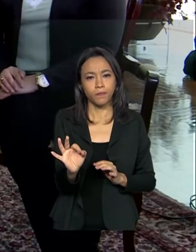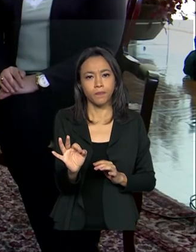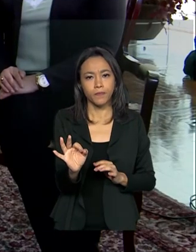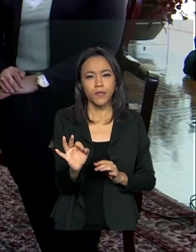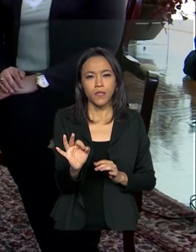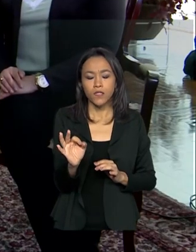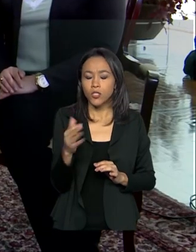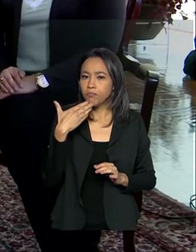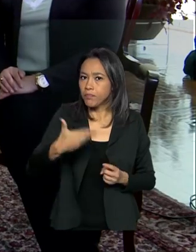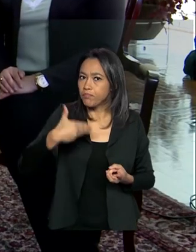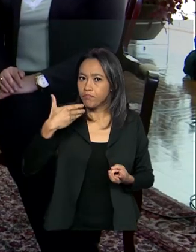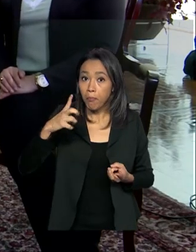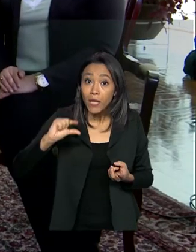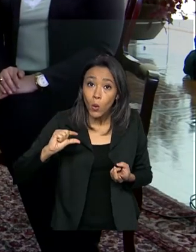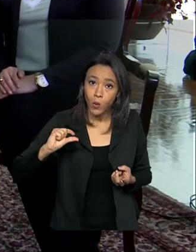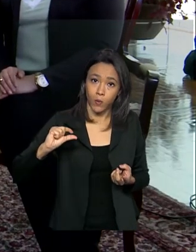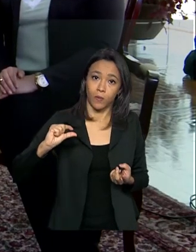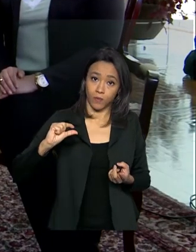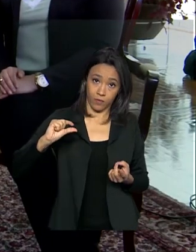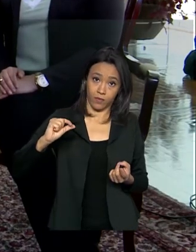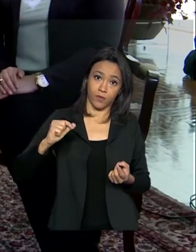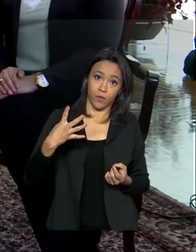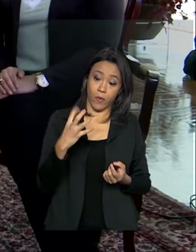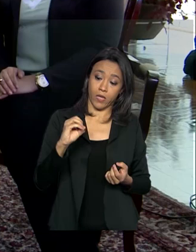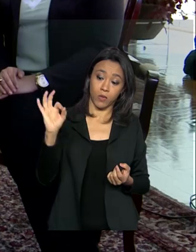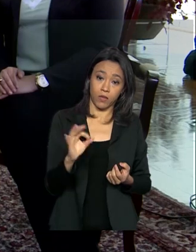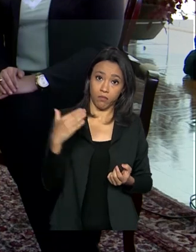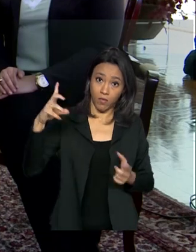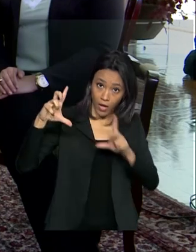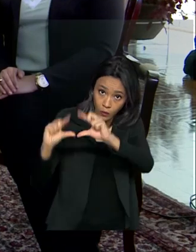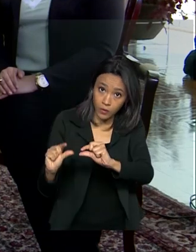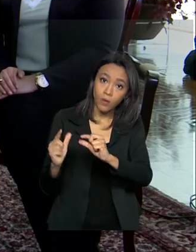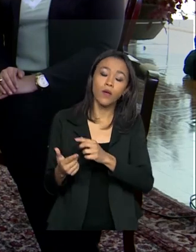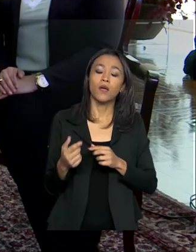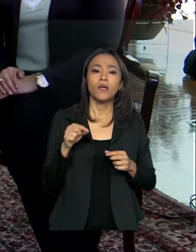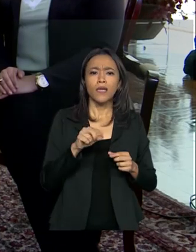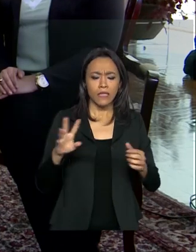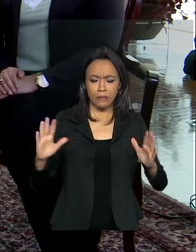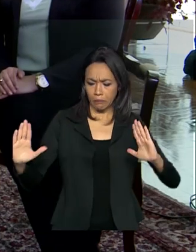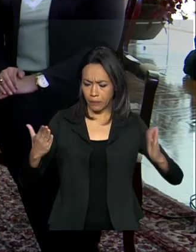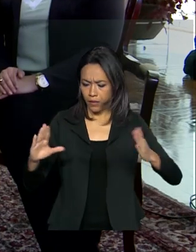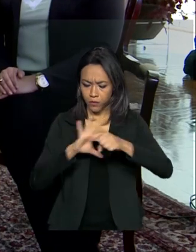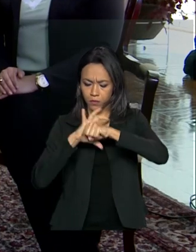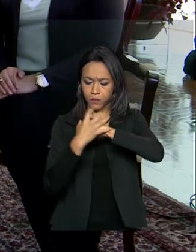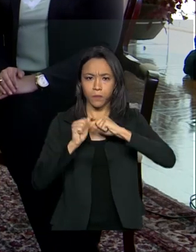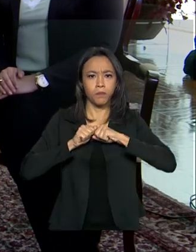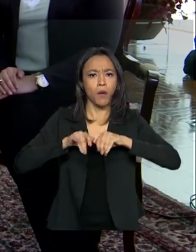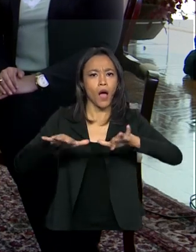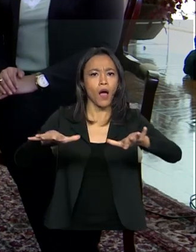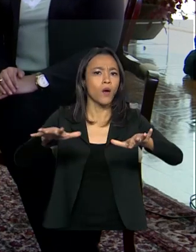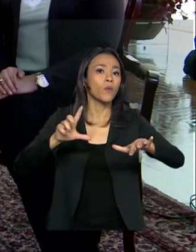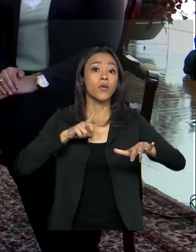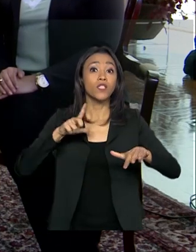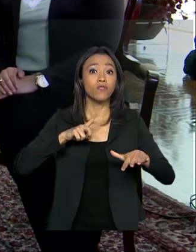de demanda a menos a segundo você teve aí no meio dessa pandemia nós tivemos aí uma